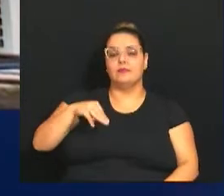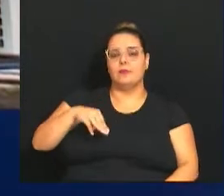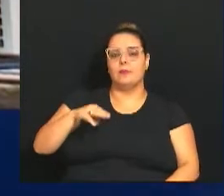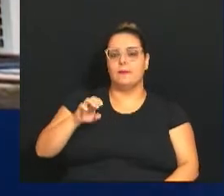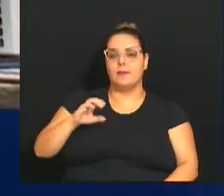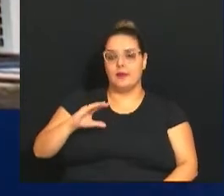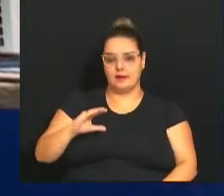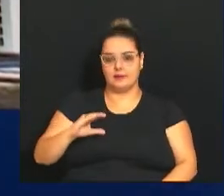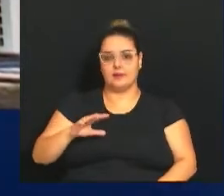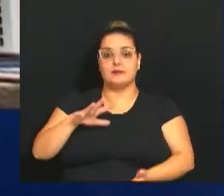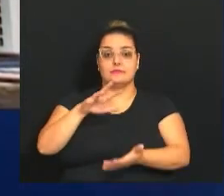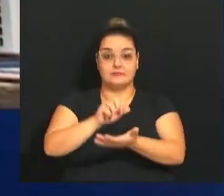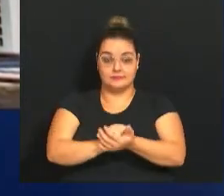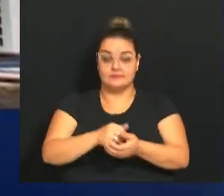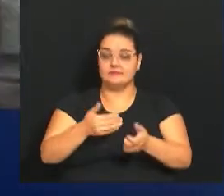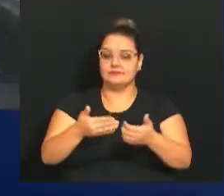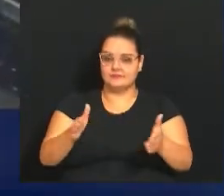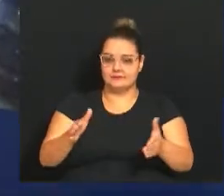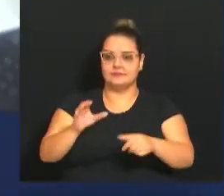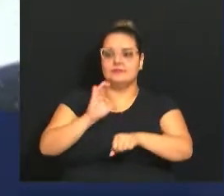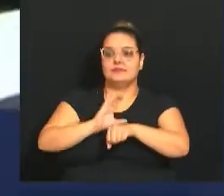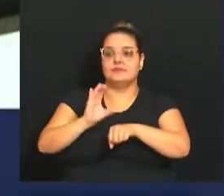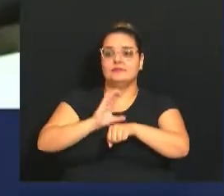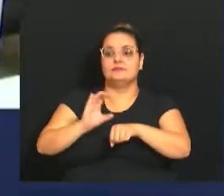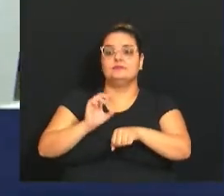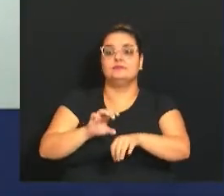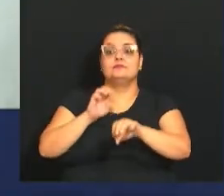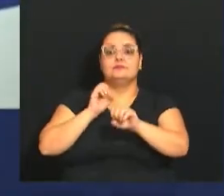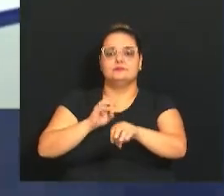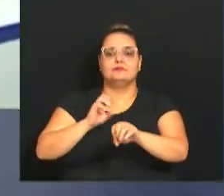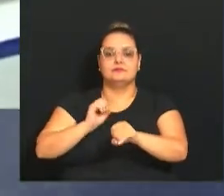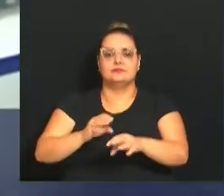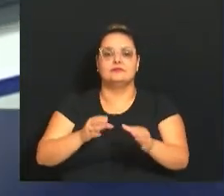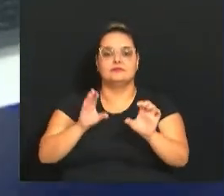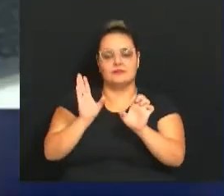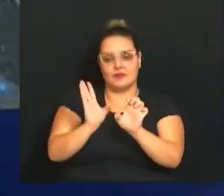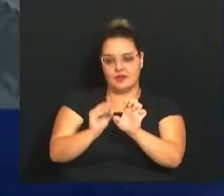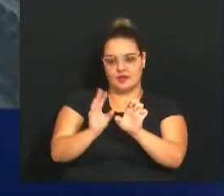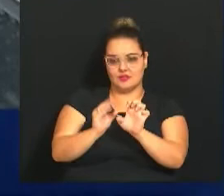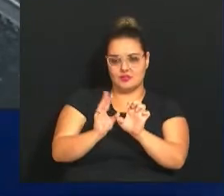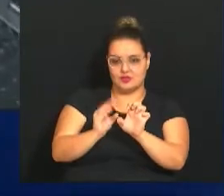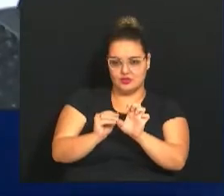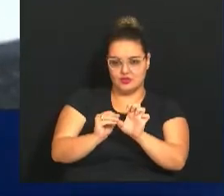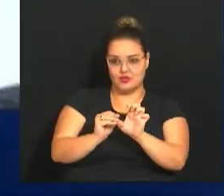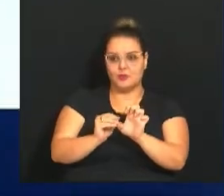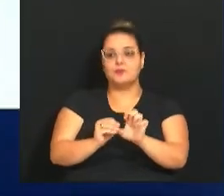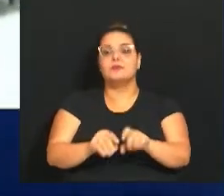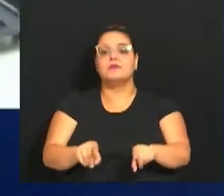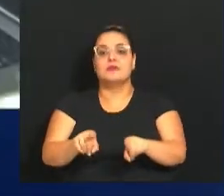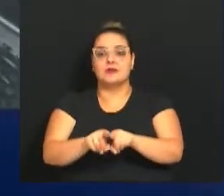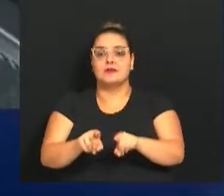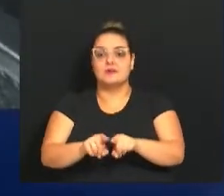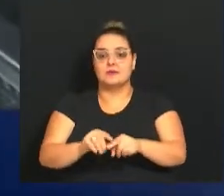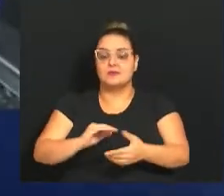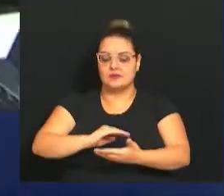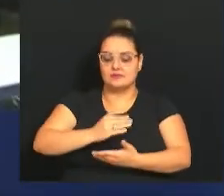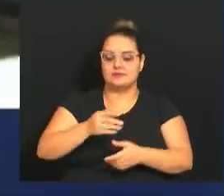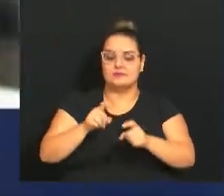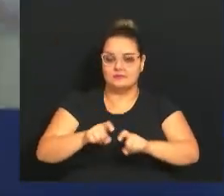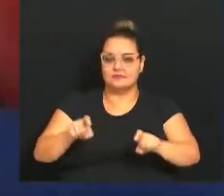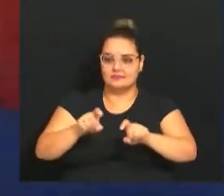inscrições abertas para os cursos de Educação de Jovens e Adultos e Introdução à Tecnologia no Campo